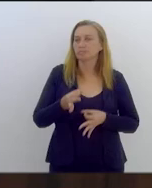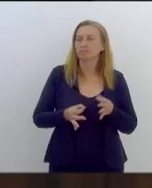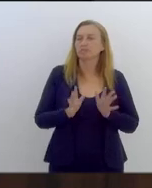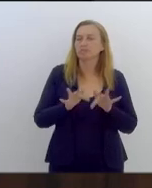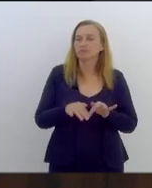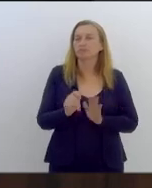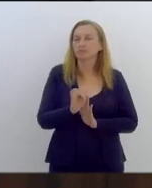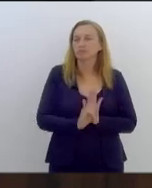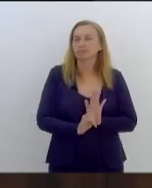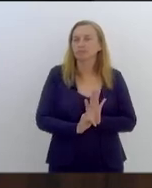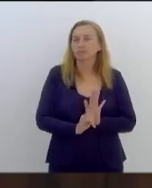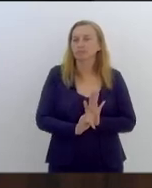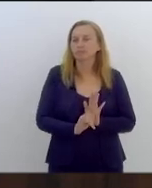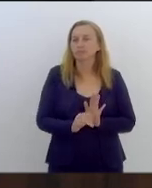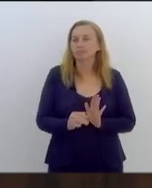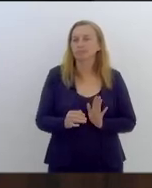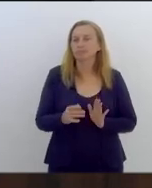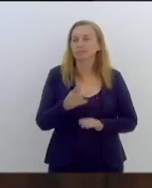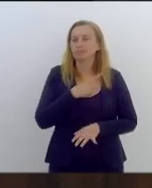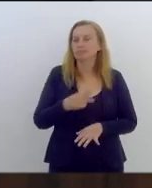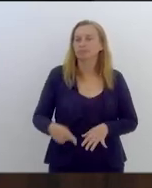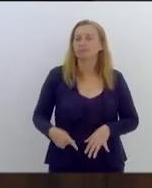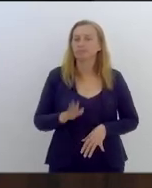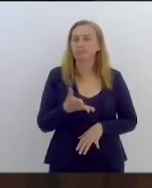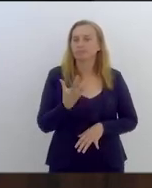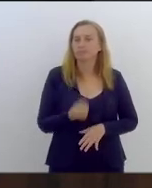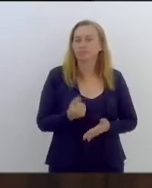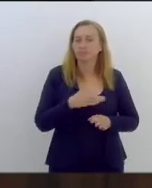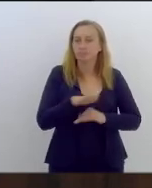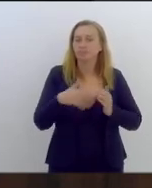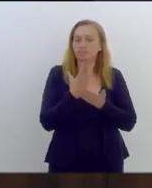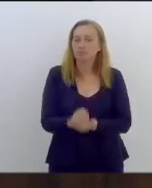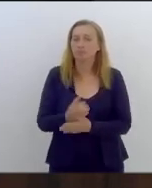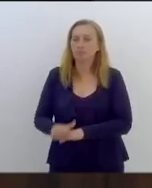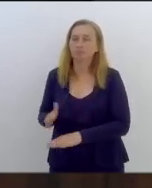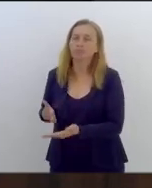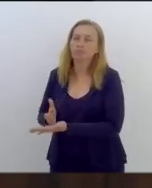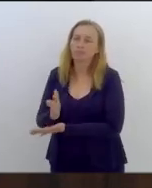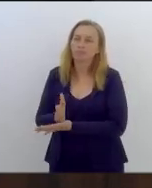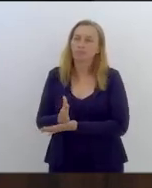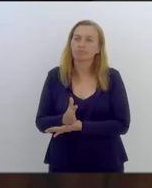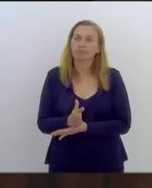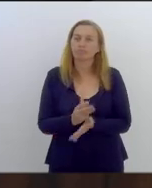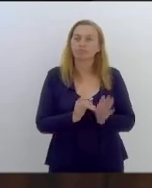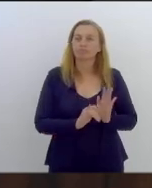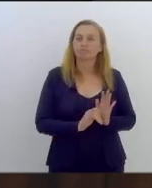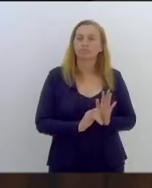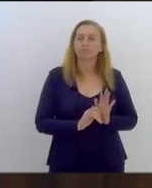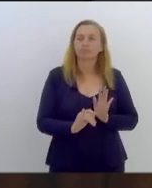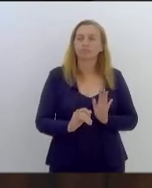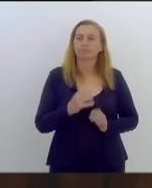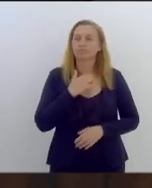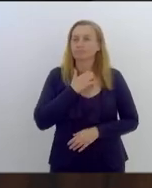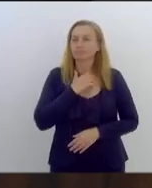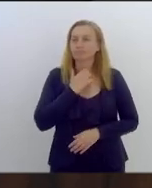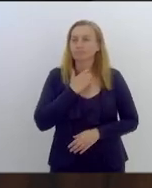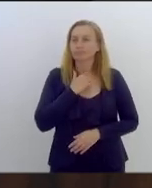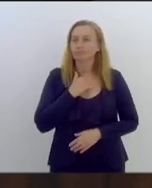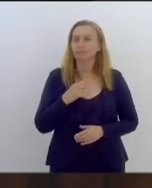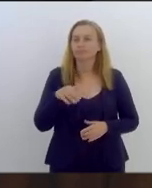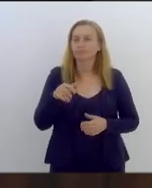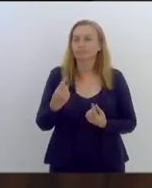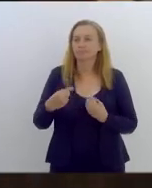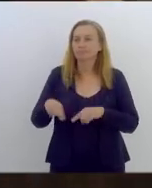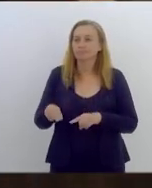final de redação que a presidência já deferiu. Os seus que aprovam permaneçam como estão. Aprovado. Vai a autógrafo.